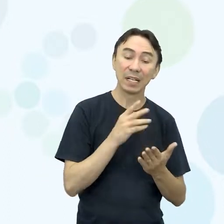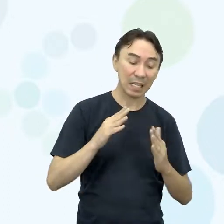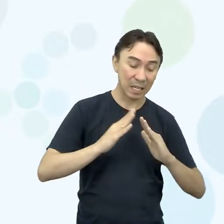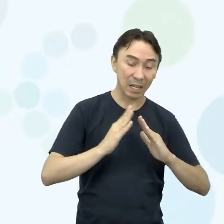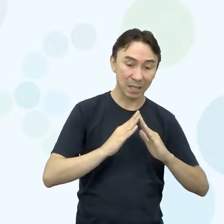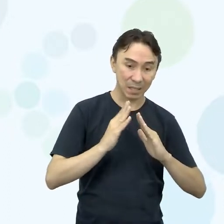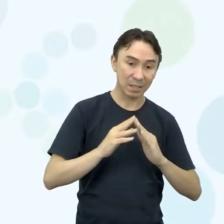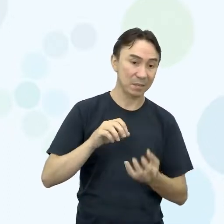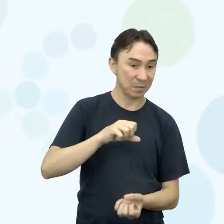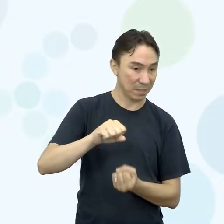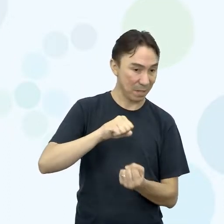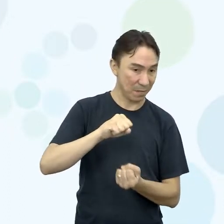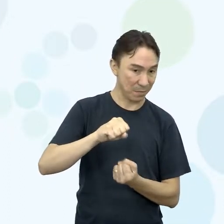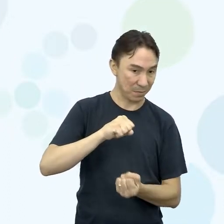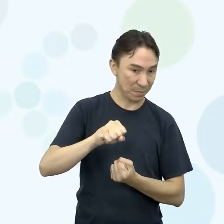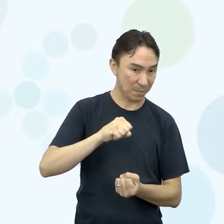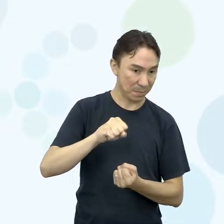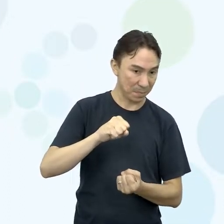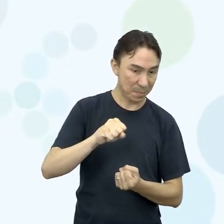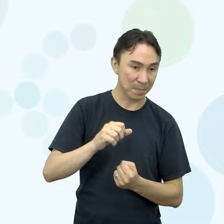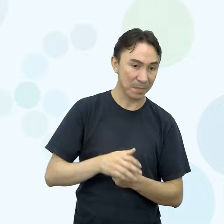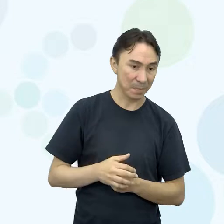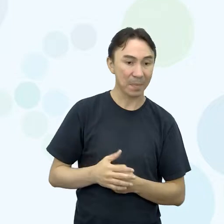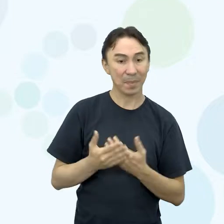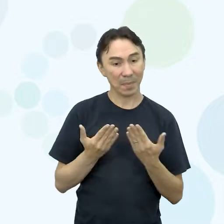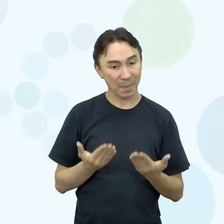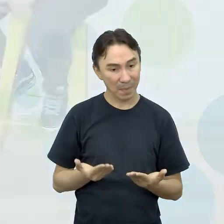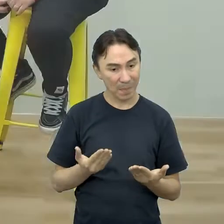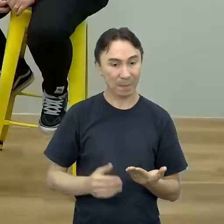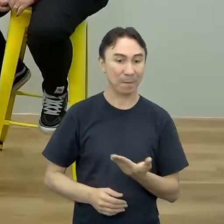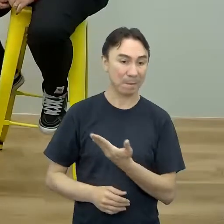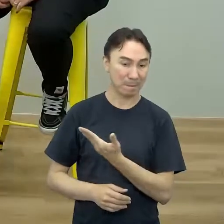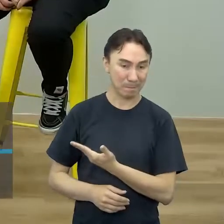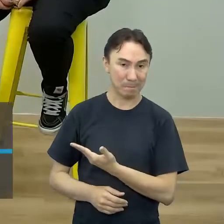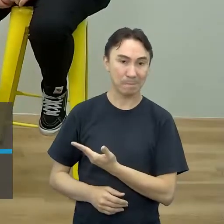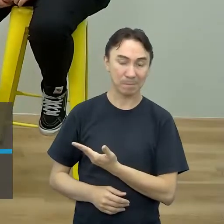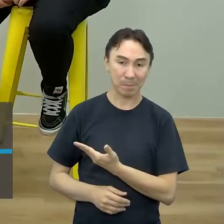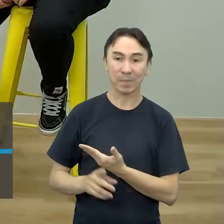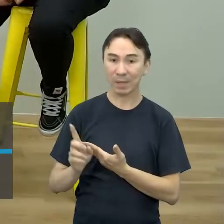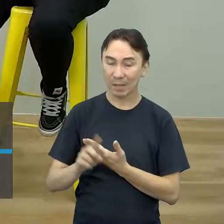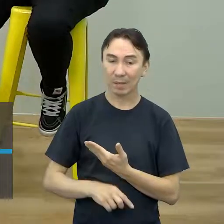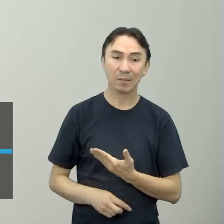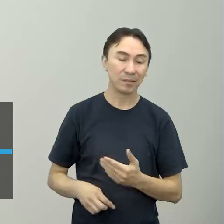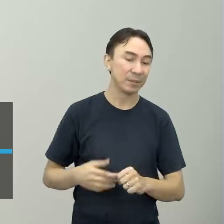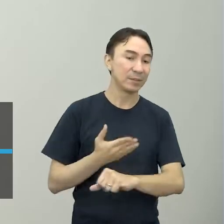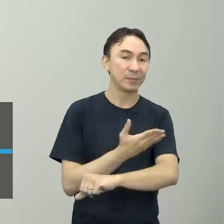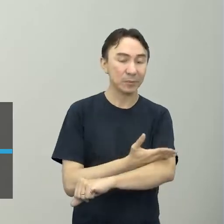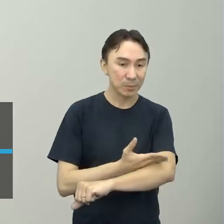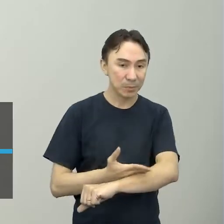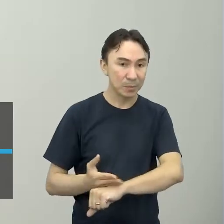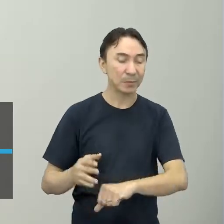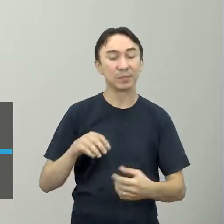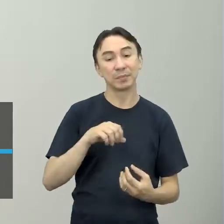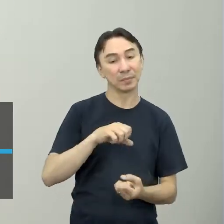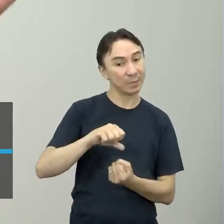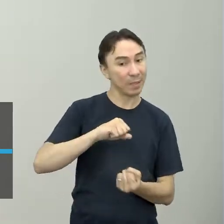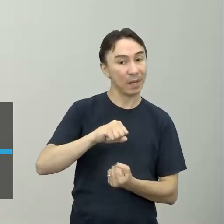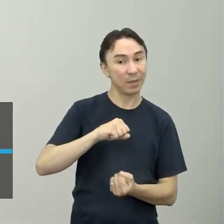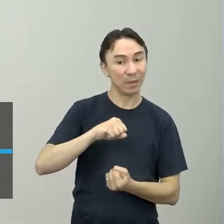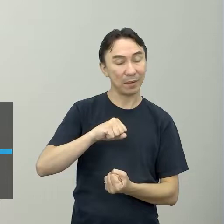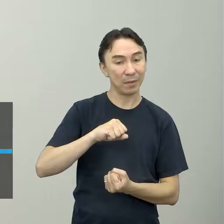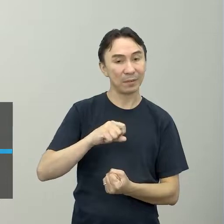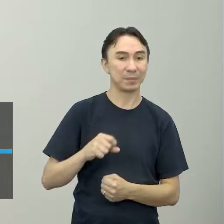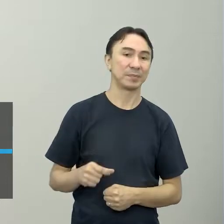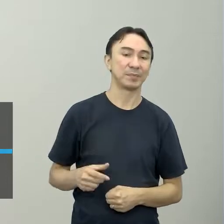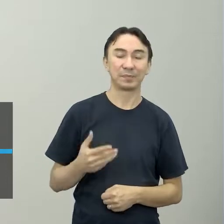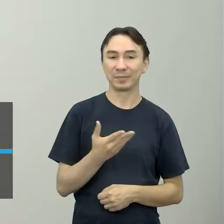de novo, como você mesmo disse, Fabi, um spoiler que é os hábitos sustentáveis, né? É bom começar, porque assim, a gente já falou do projeto da